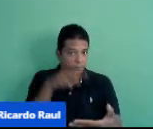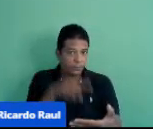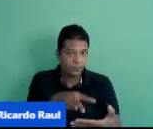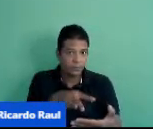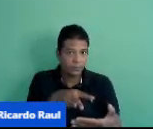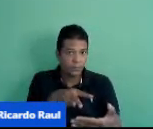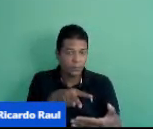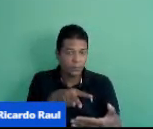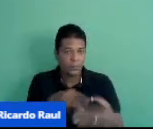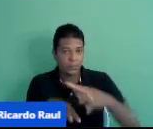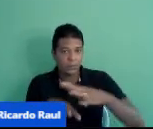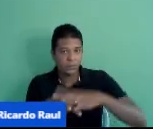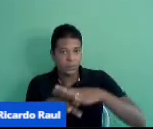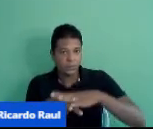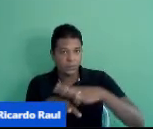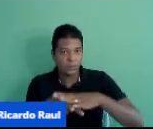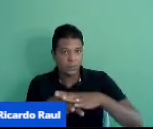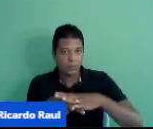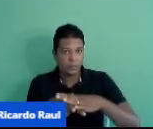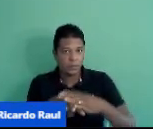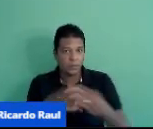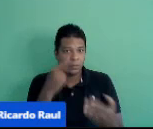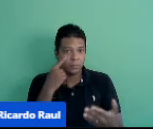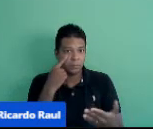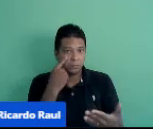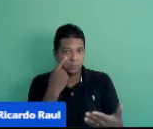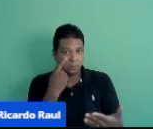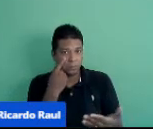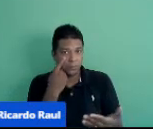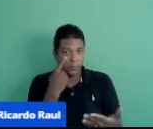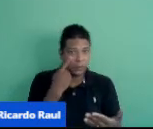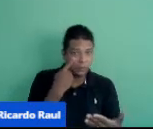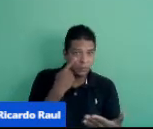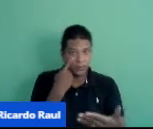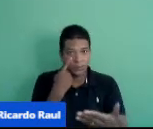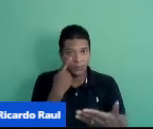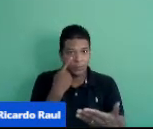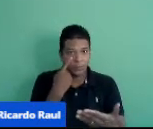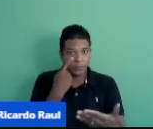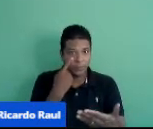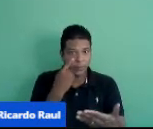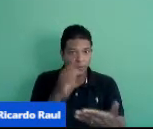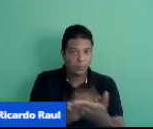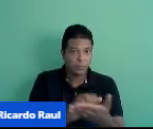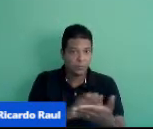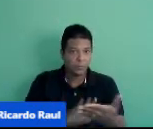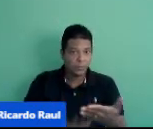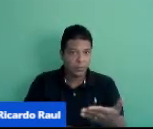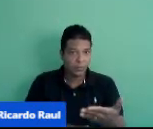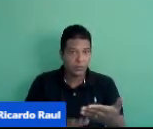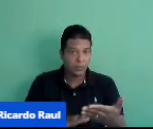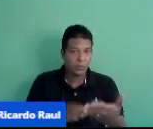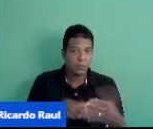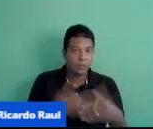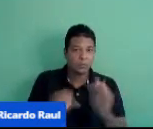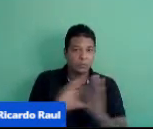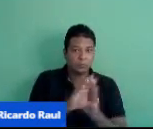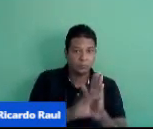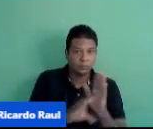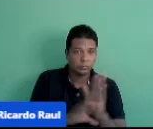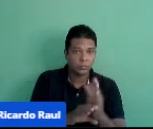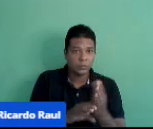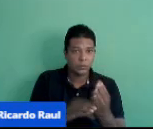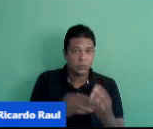de matemática, verificar, eu analiso as atividades, identifico, né, que conteúdo que está ali,